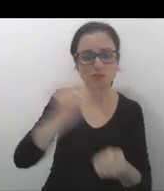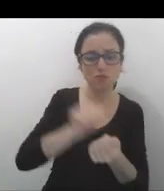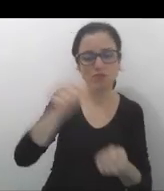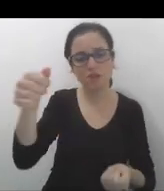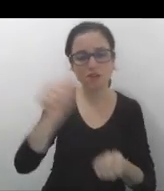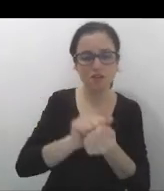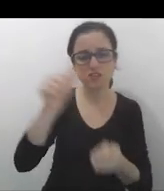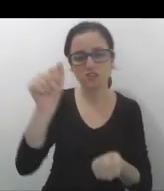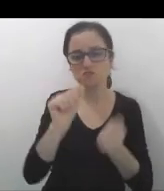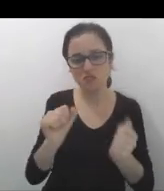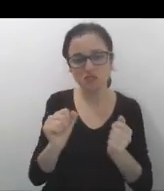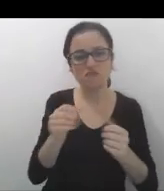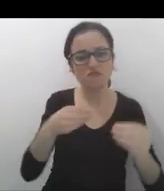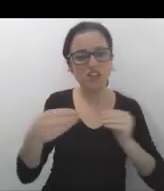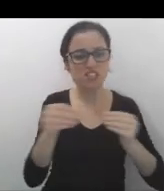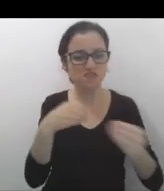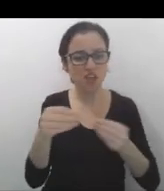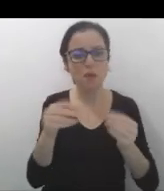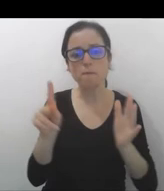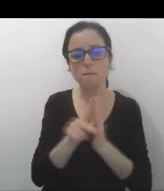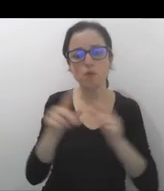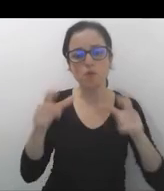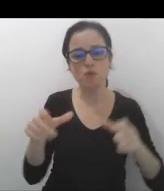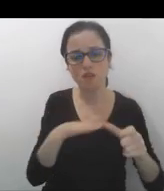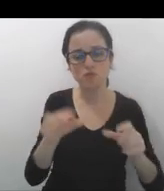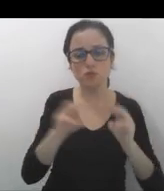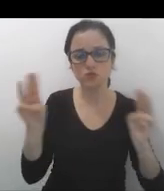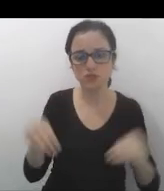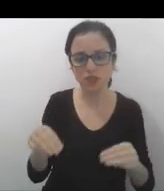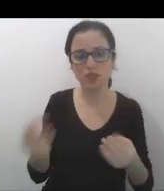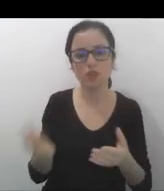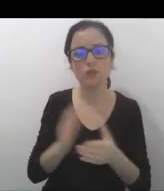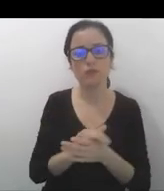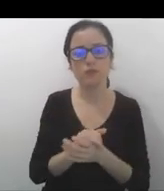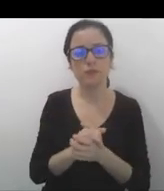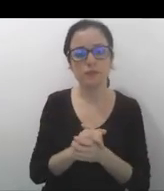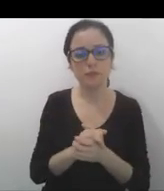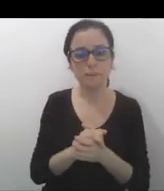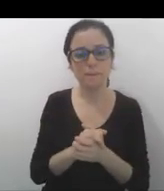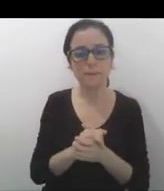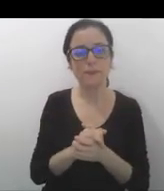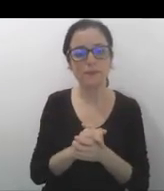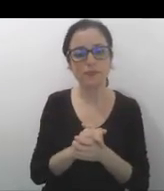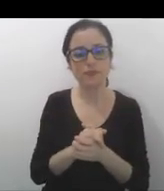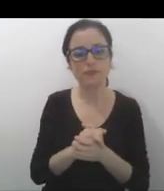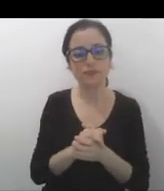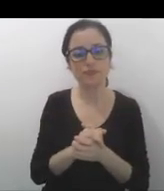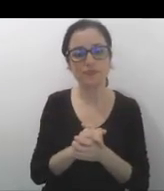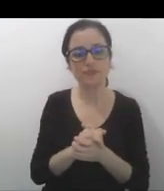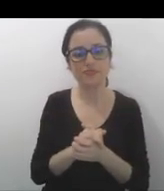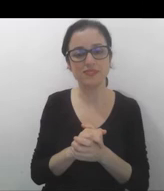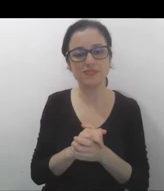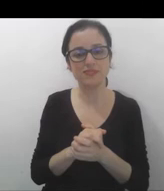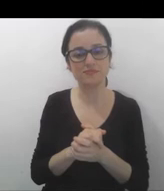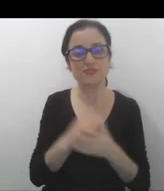ideia de montagem e desmontar, quer dizer, uma flexibilidade nas próprias instalações do museu, né?